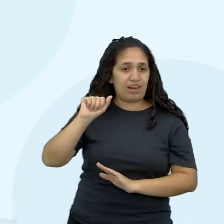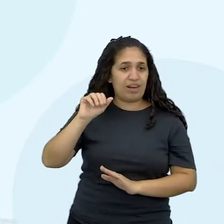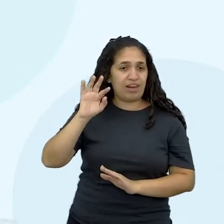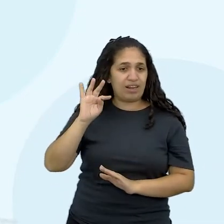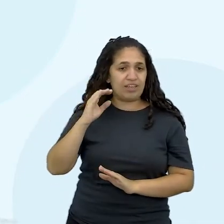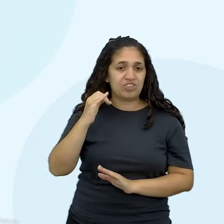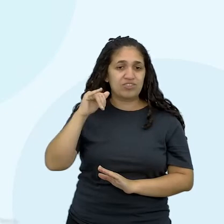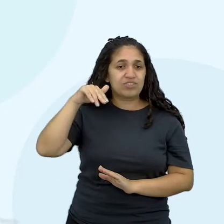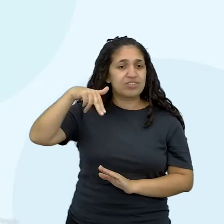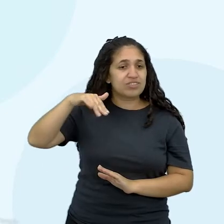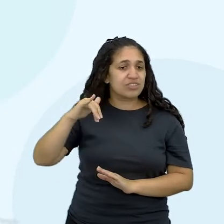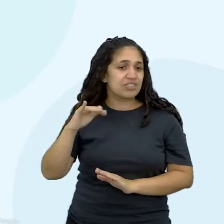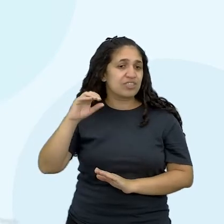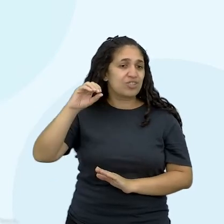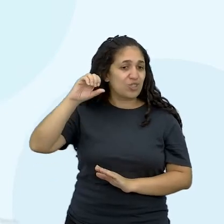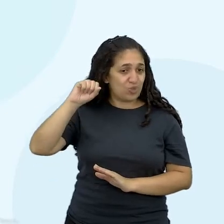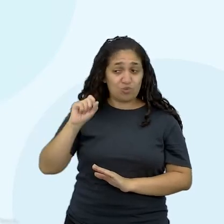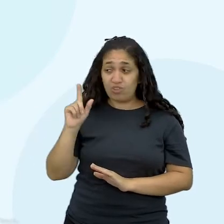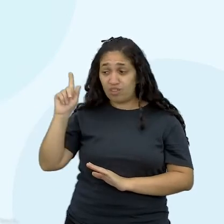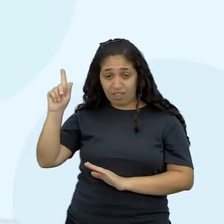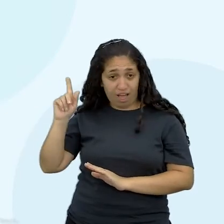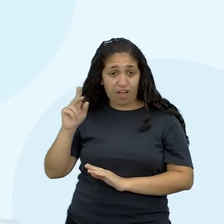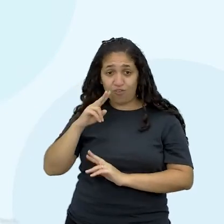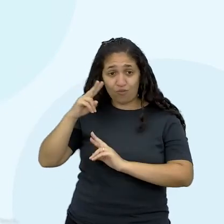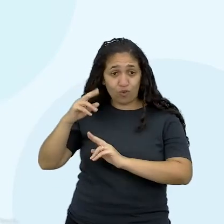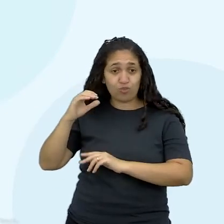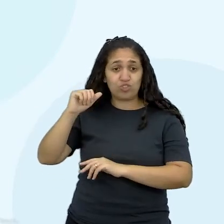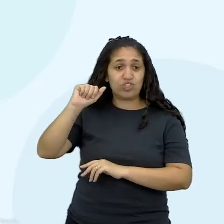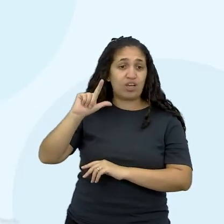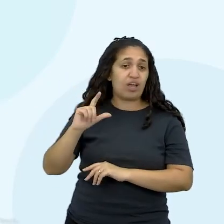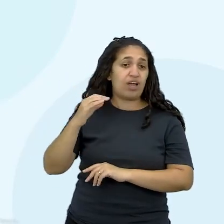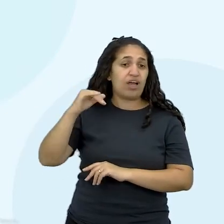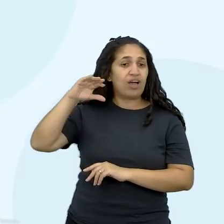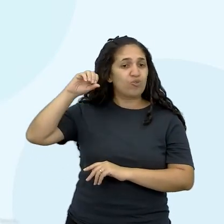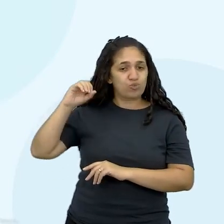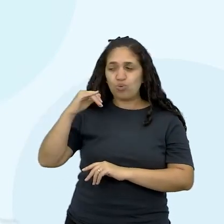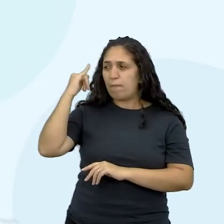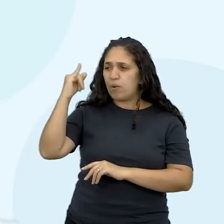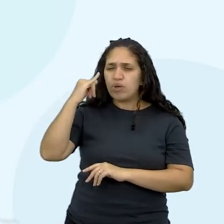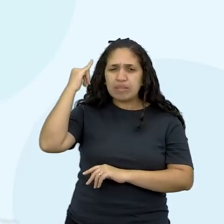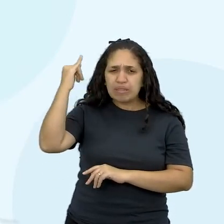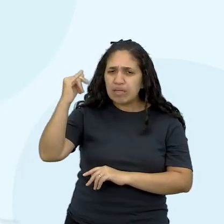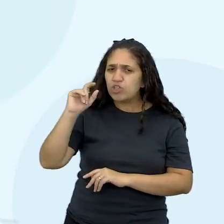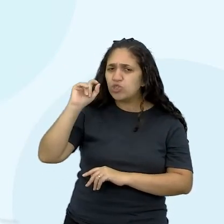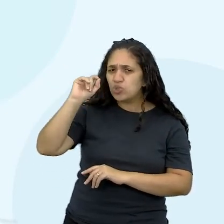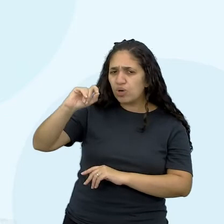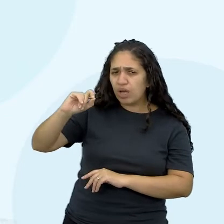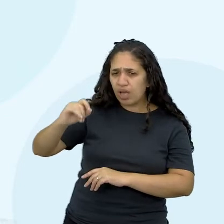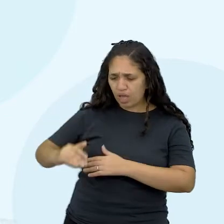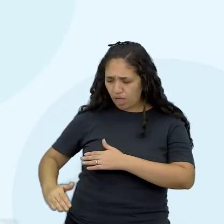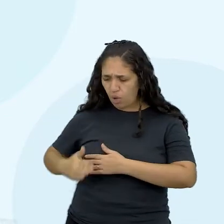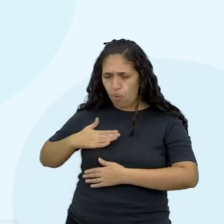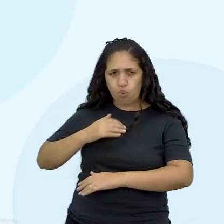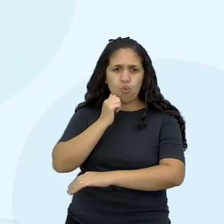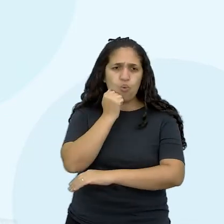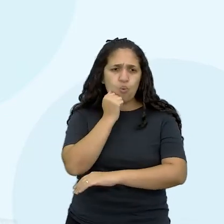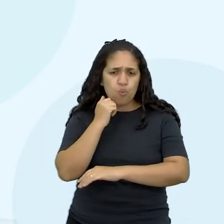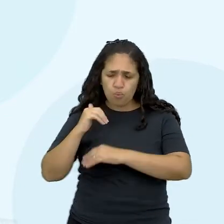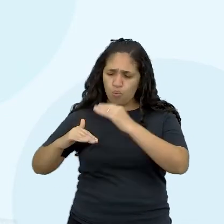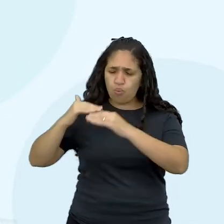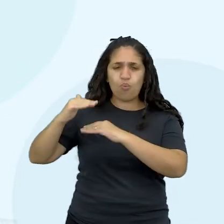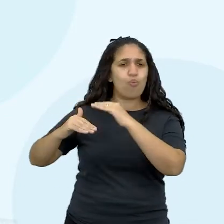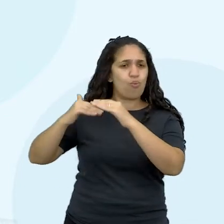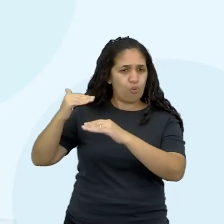gente vai encontrar grandes fontes de cálcio que são importantes para o desenvolvimento aí dos ossos.